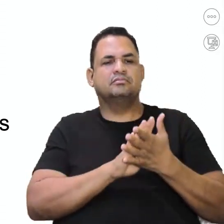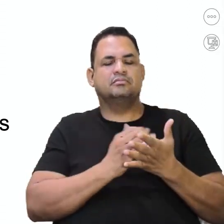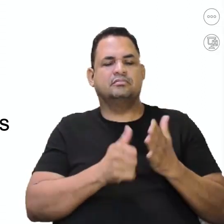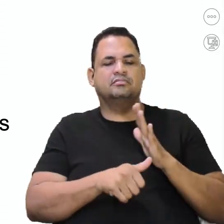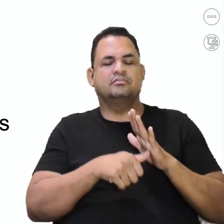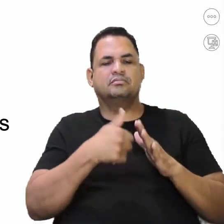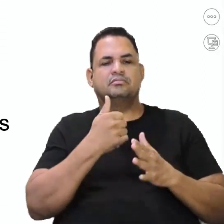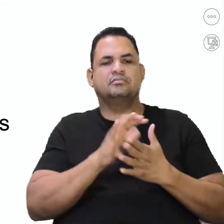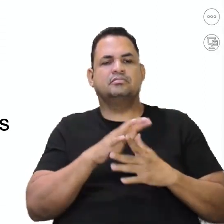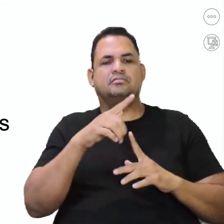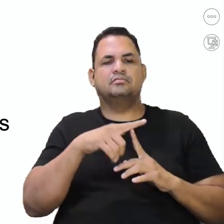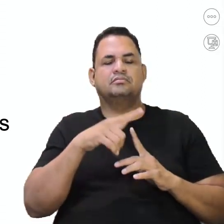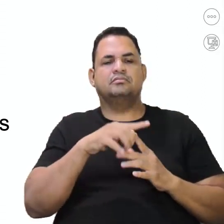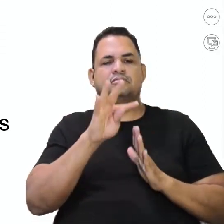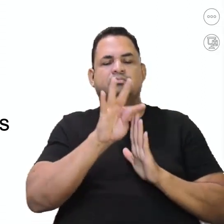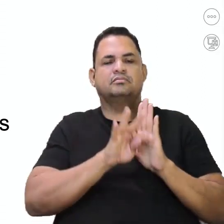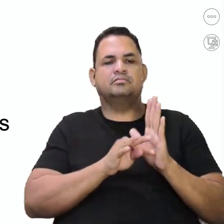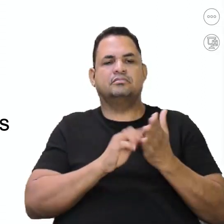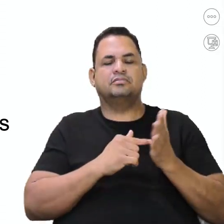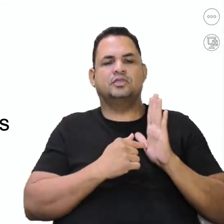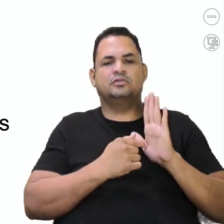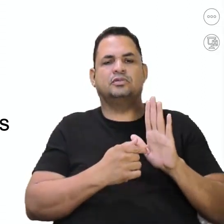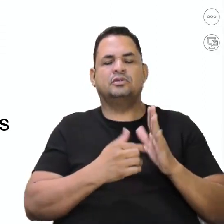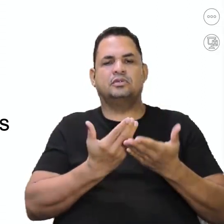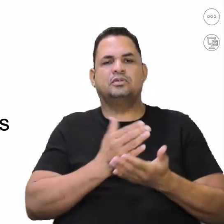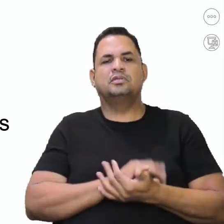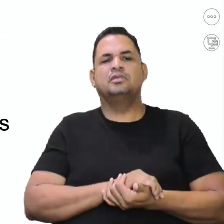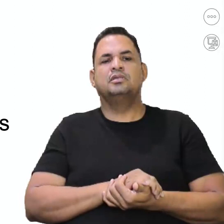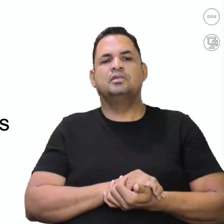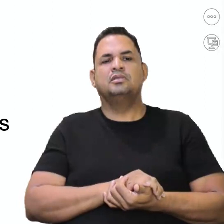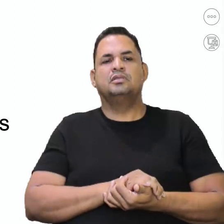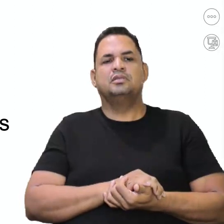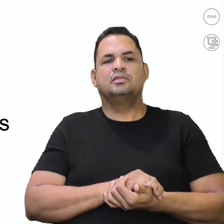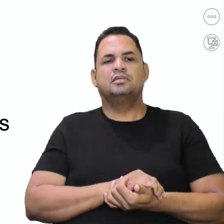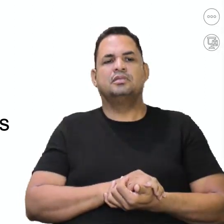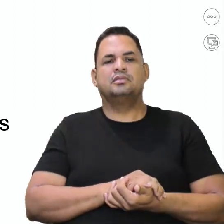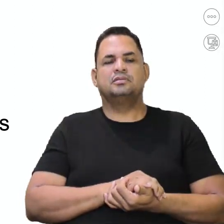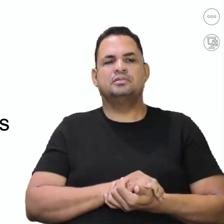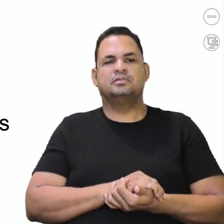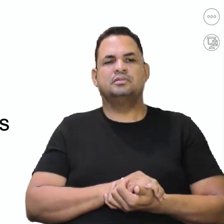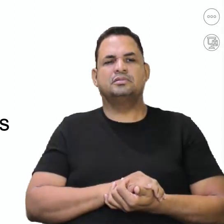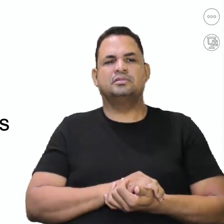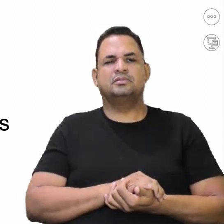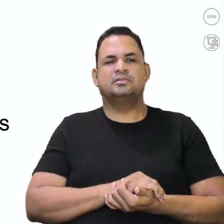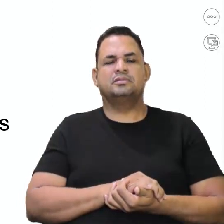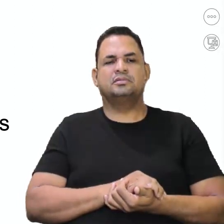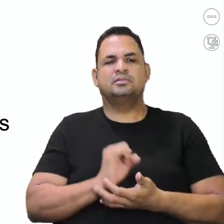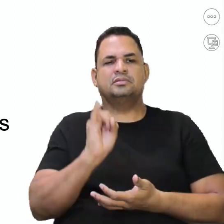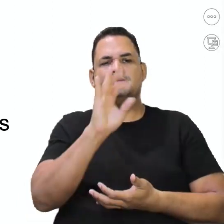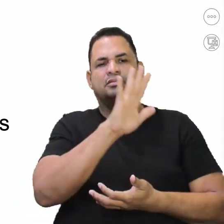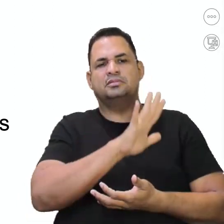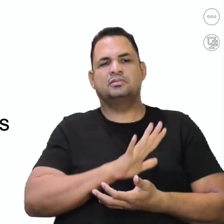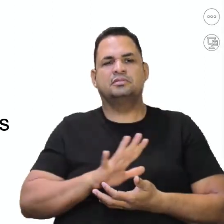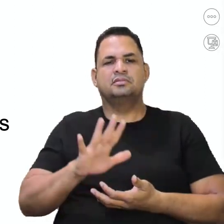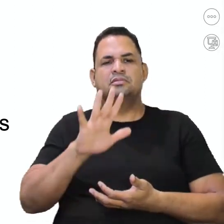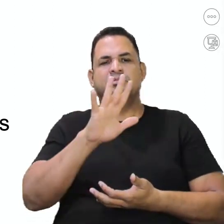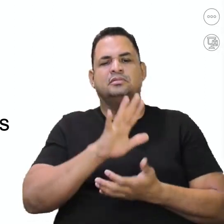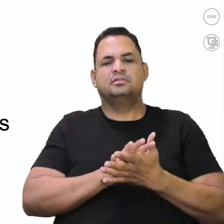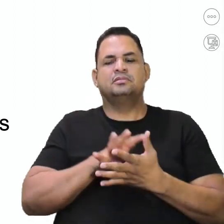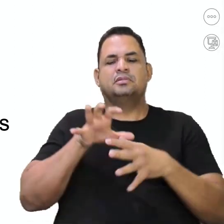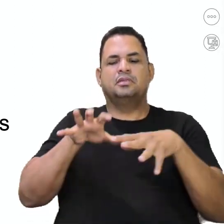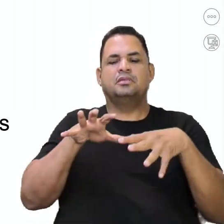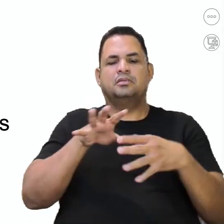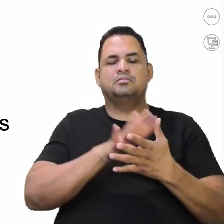tipo de texto que nós trabalhamos. Temos aí Summer Amazing Holiday, imagens de